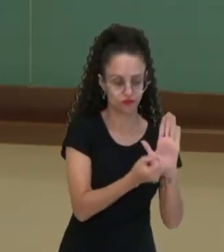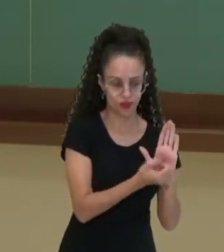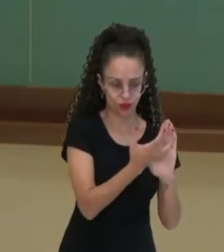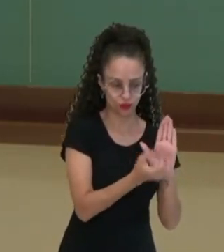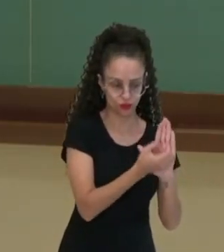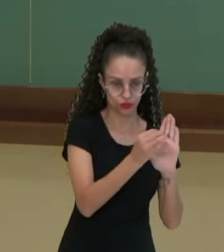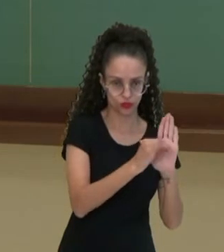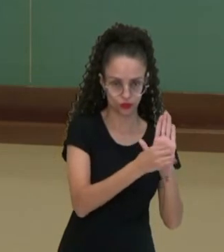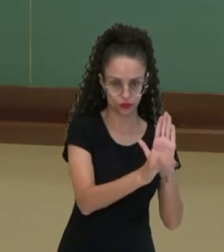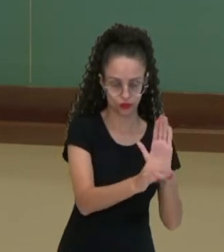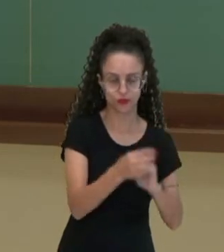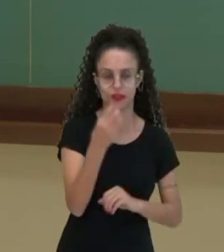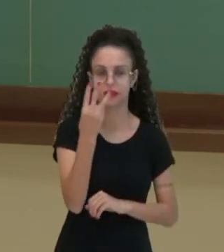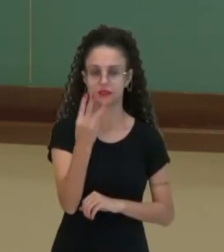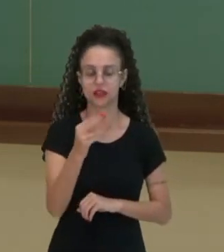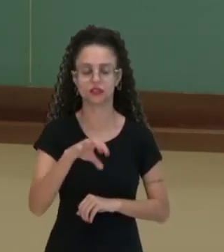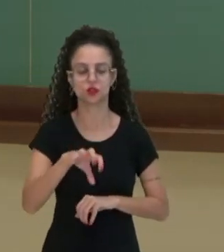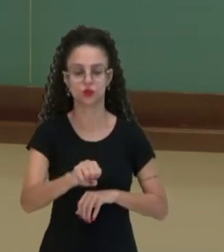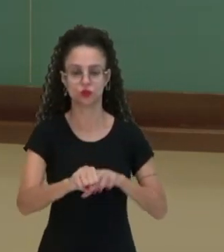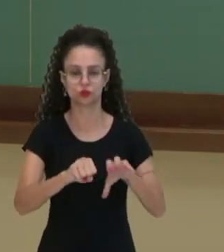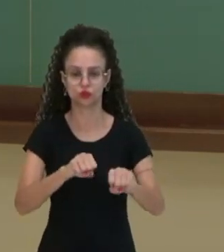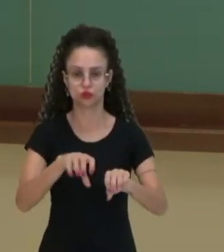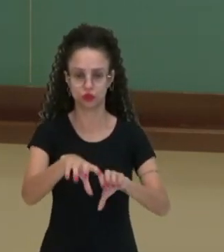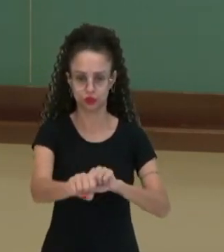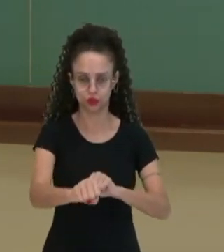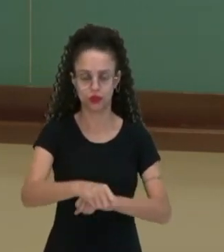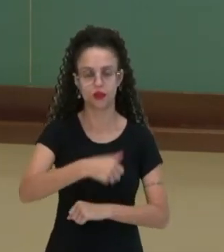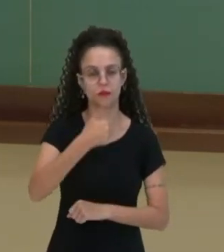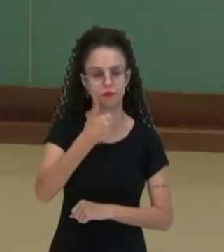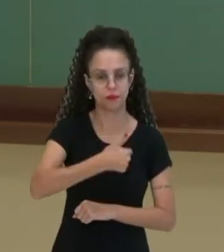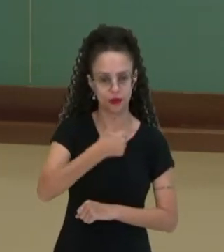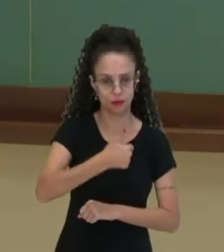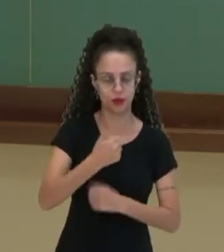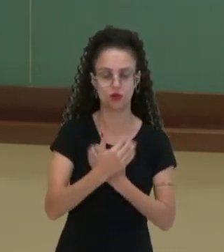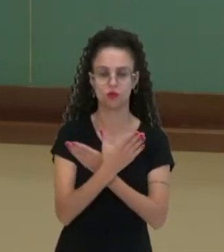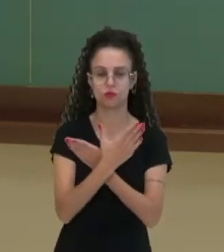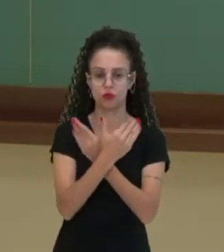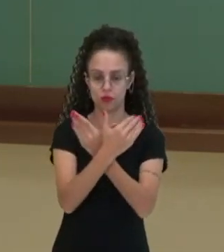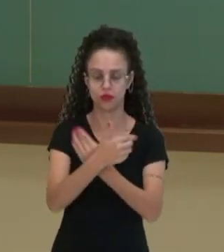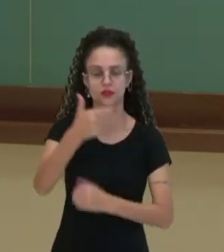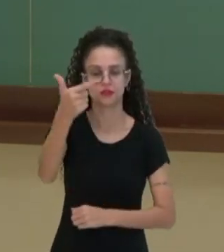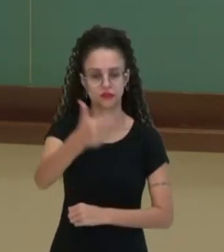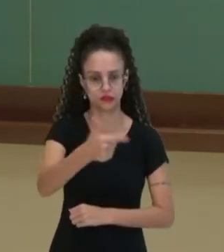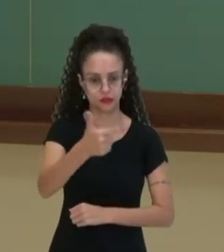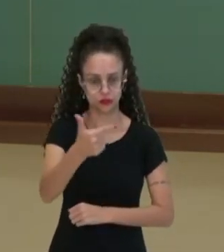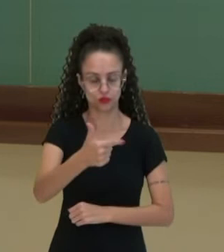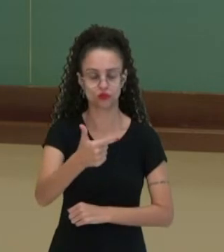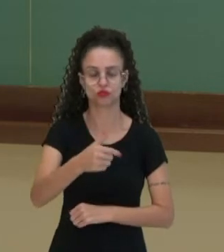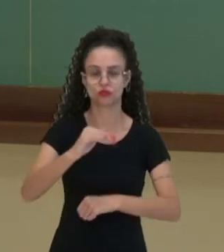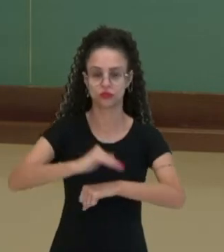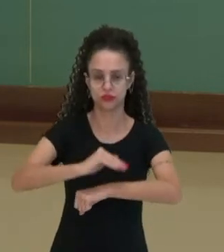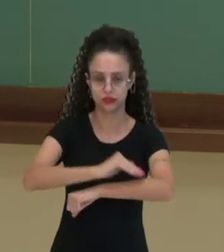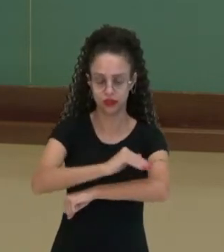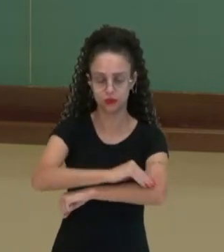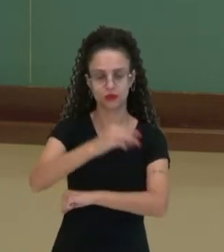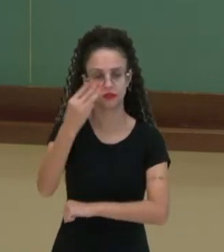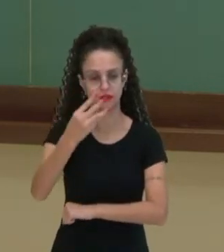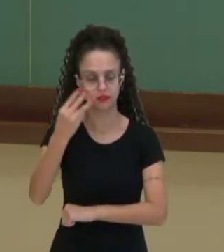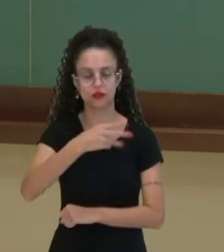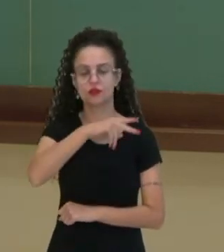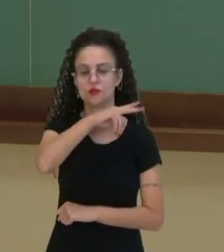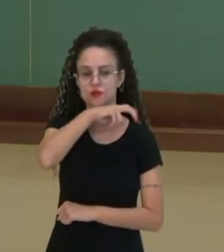nós temos aqui três consumidores. Primeiro consumidor, borboleta. Segundo consumidor, o sapo. Terceiro consumidor, a